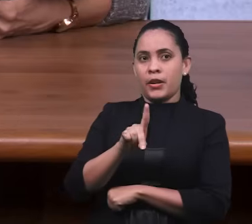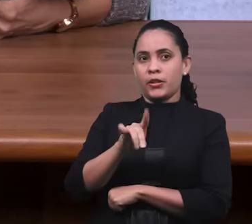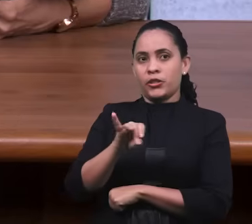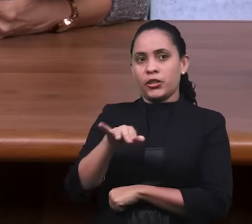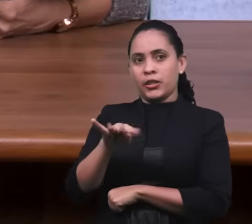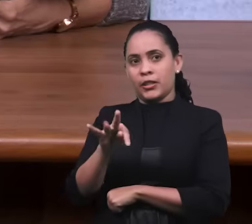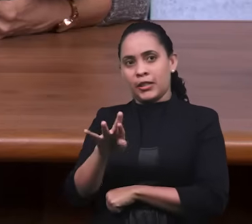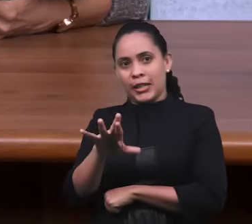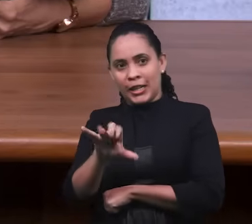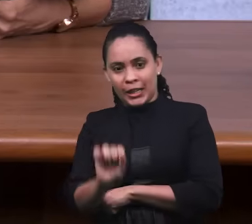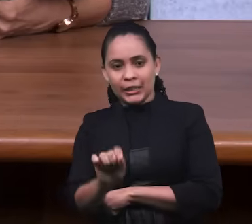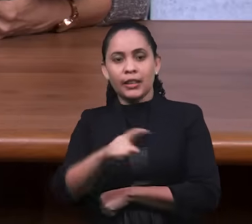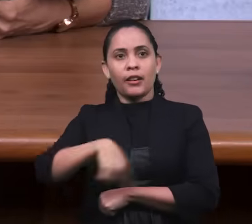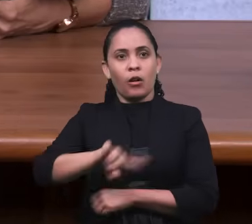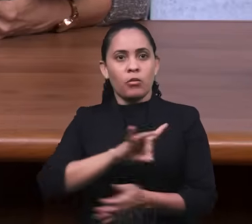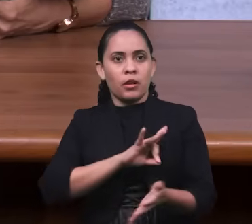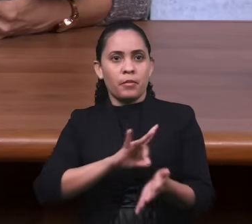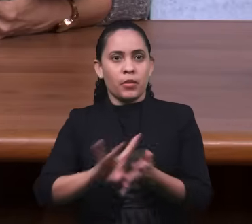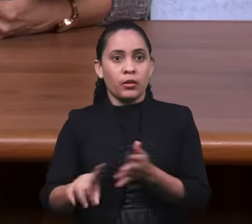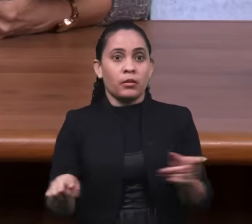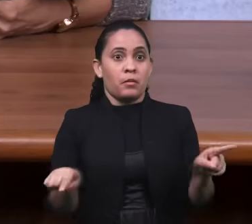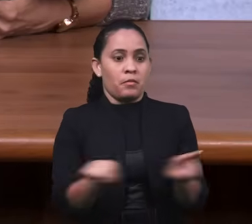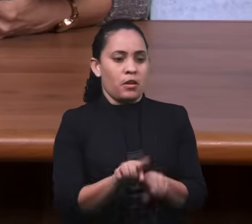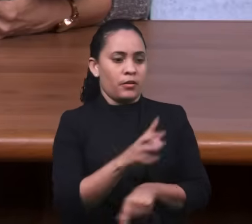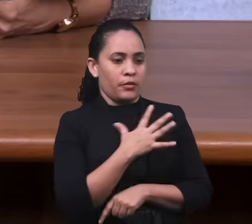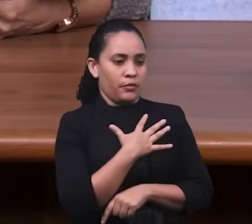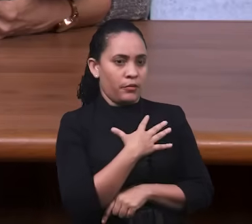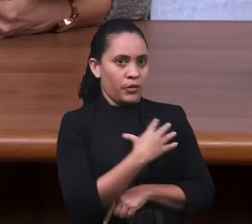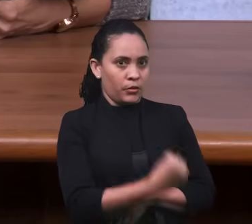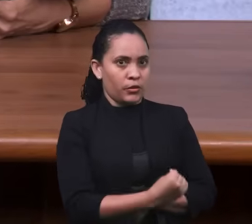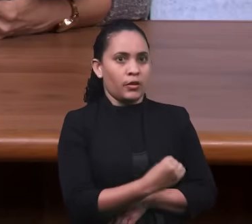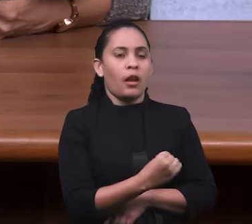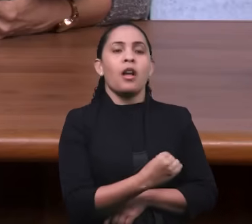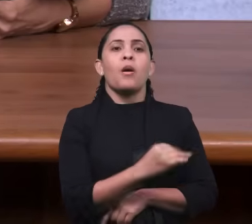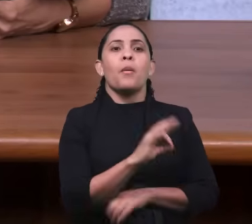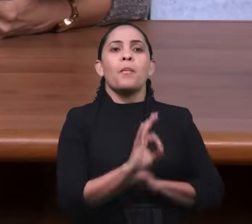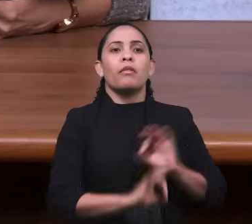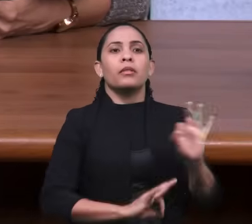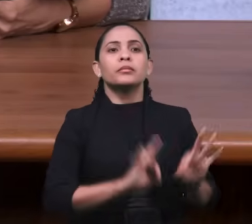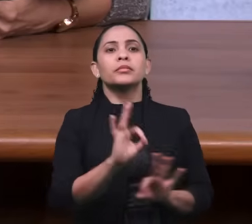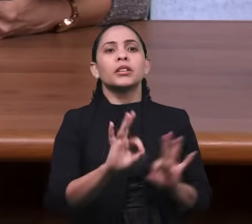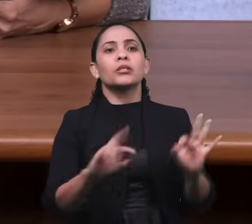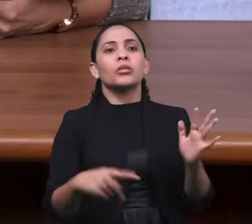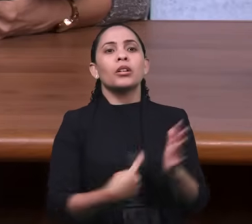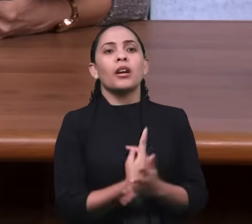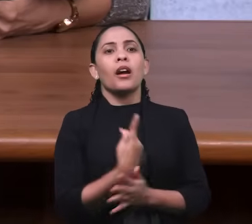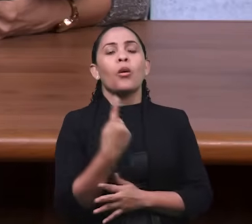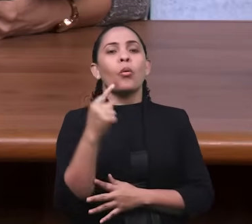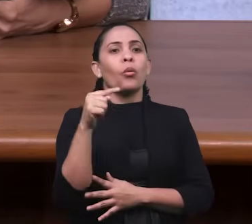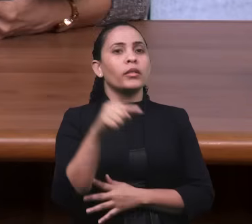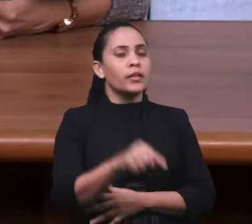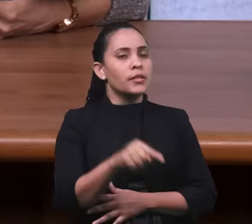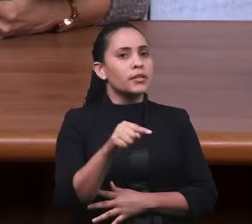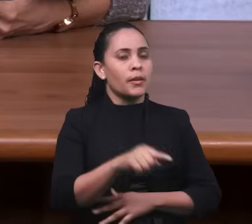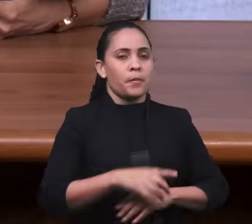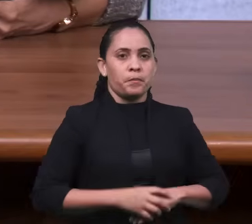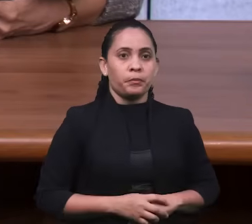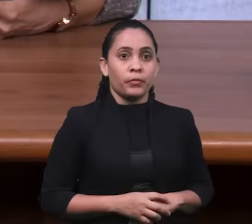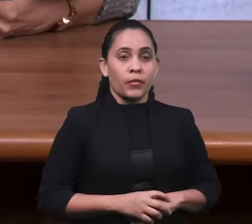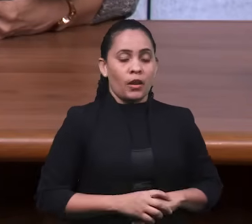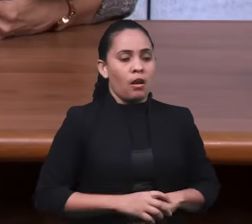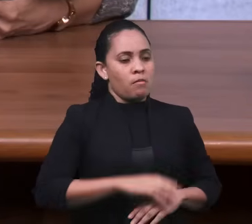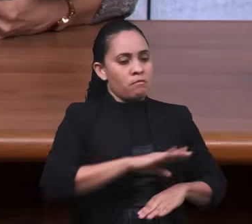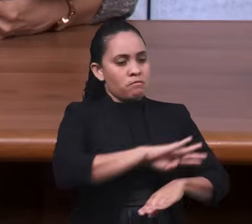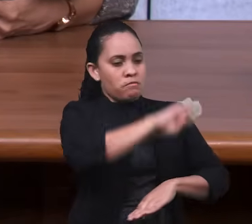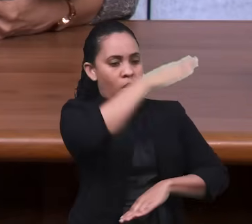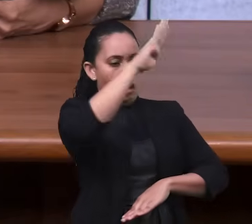Israel, fizeram os filhos de Israel para si, por causa dos midianitas, as covas